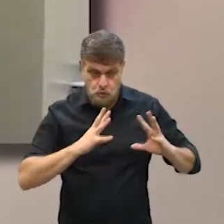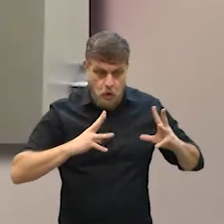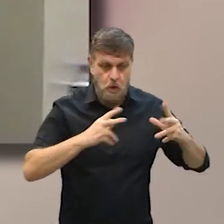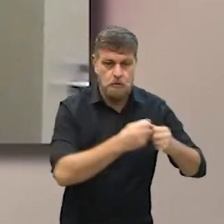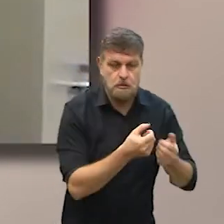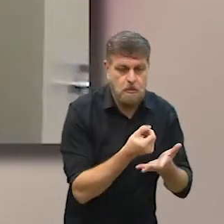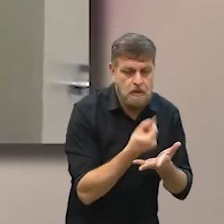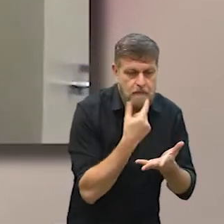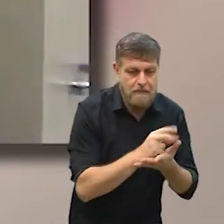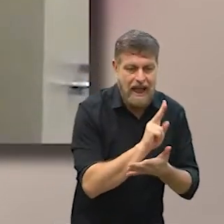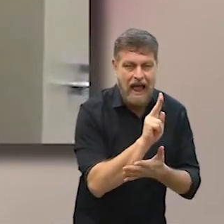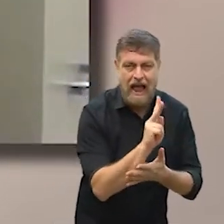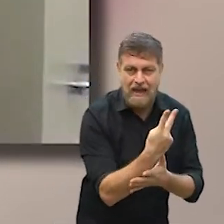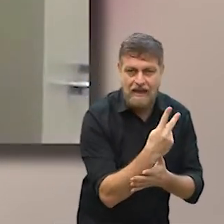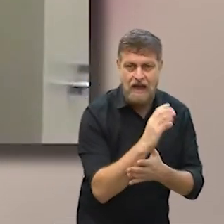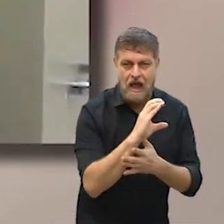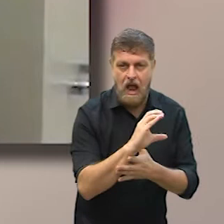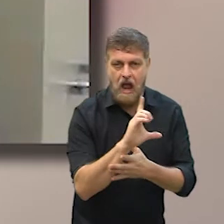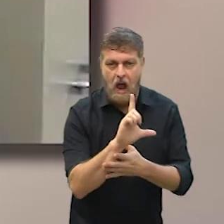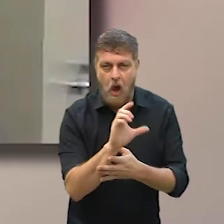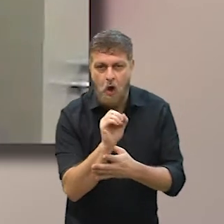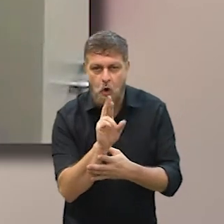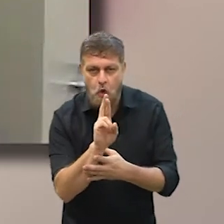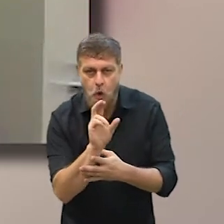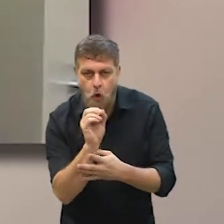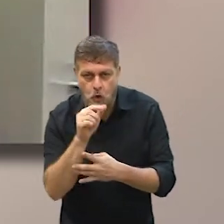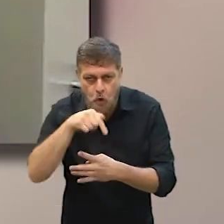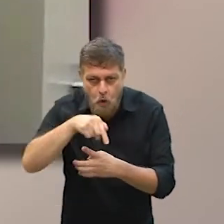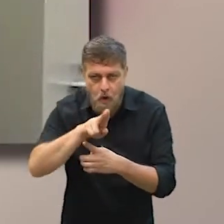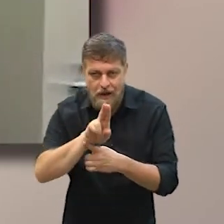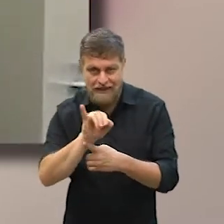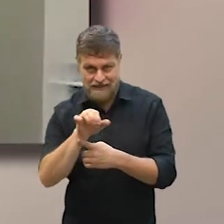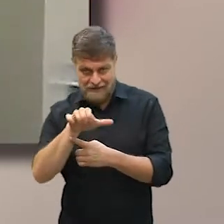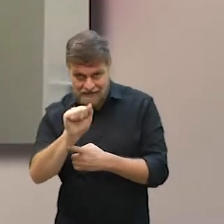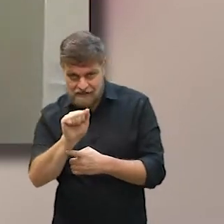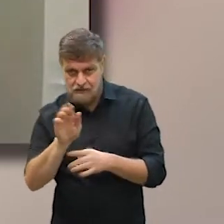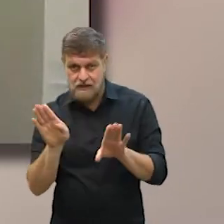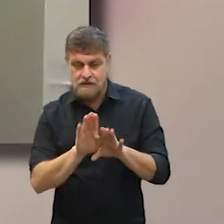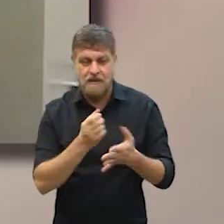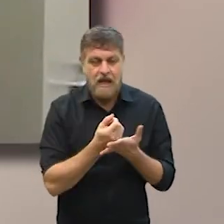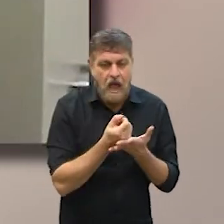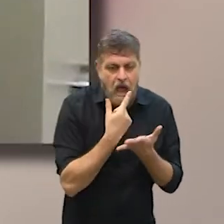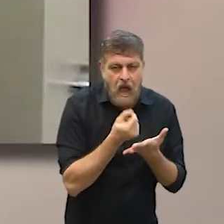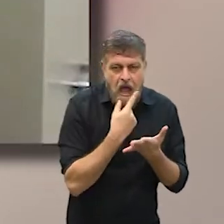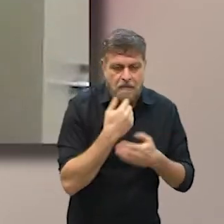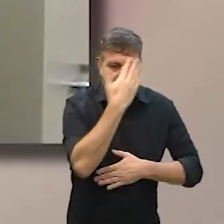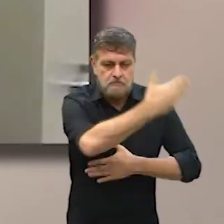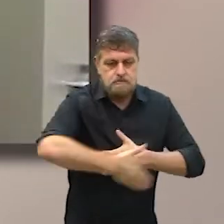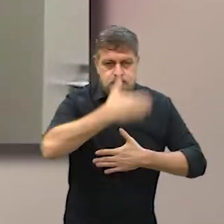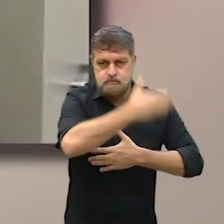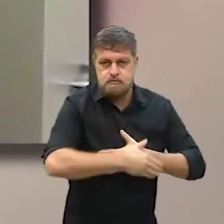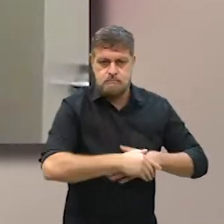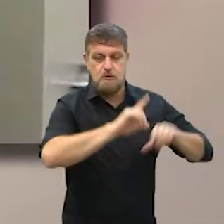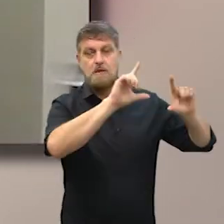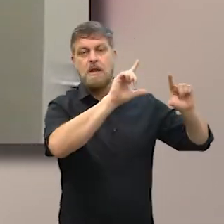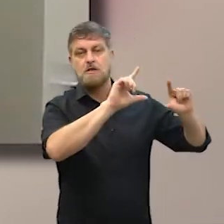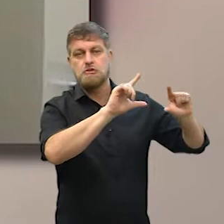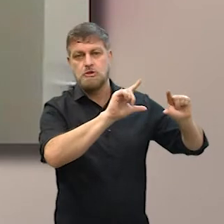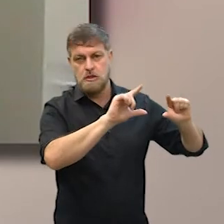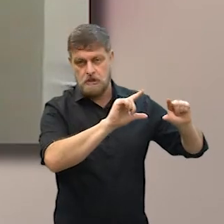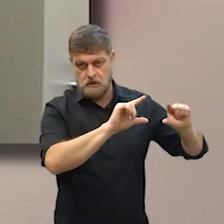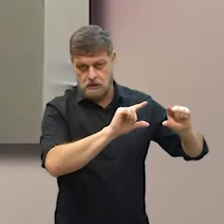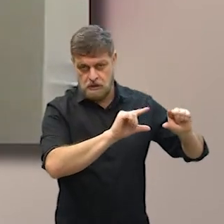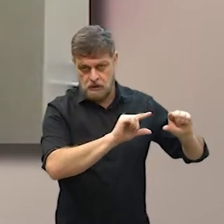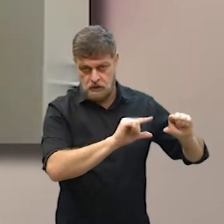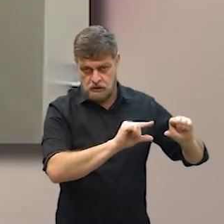deve usar a hidroxicloroquina no então a E ainda disse Além disso usam drogas podem ser imunossupressoras